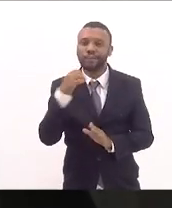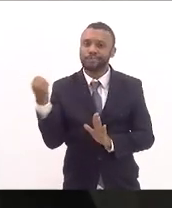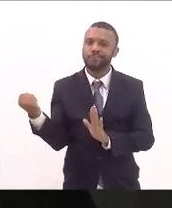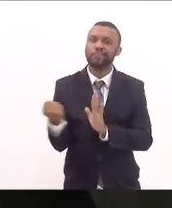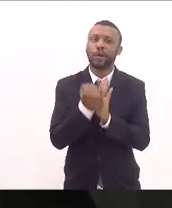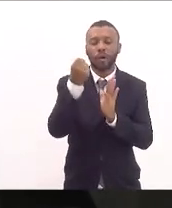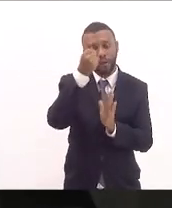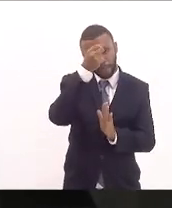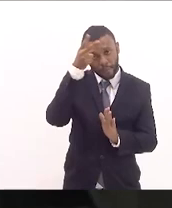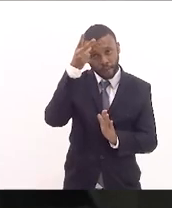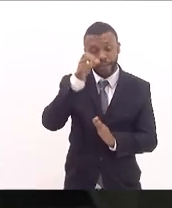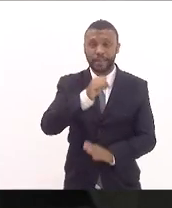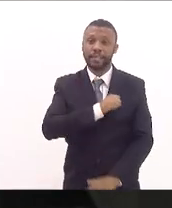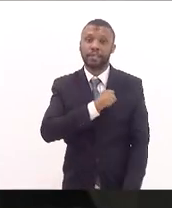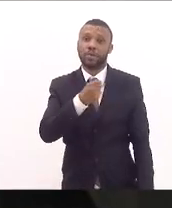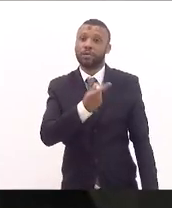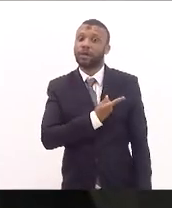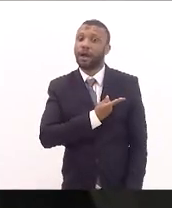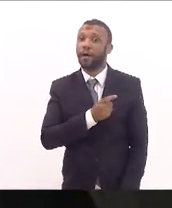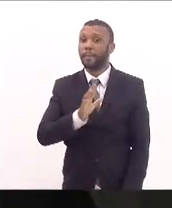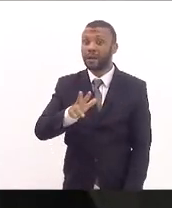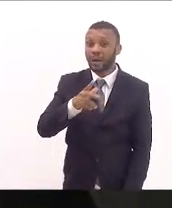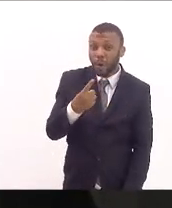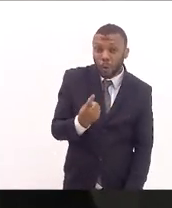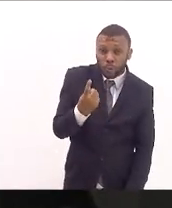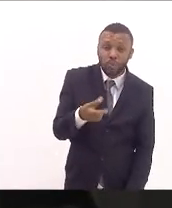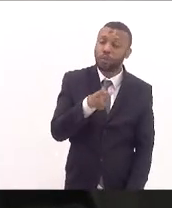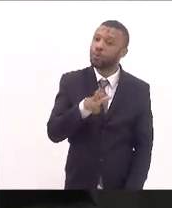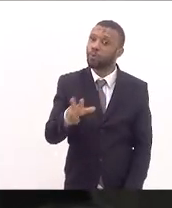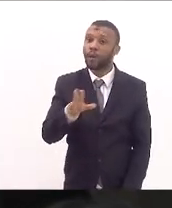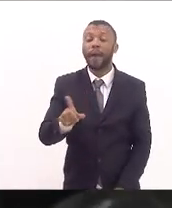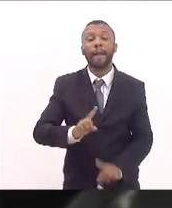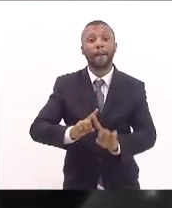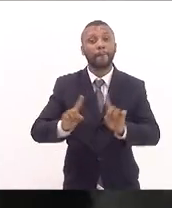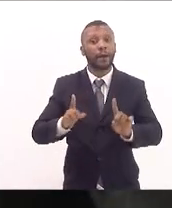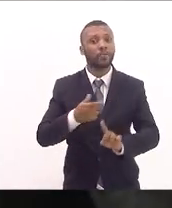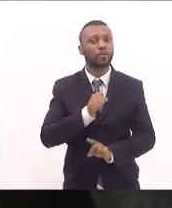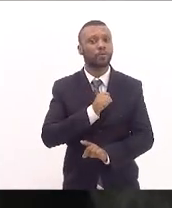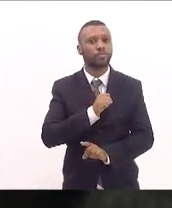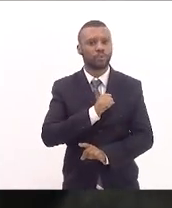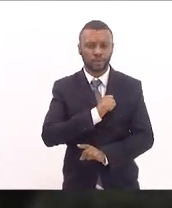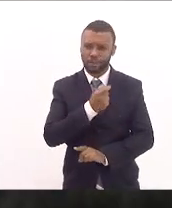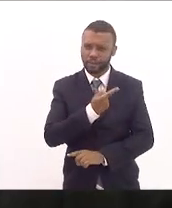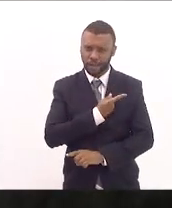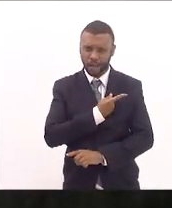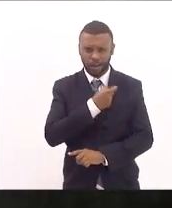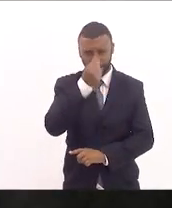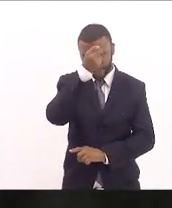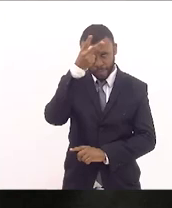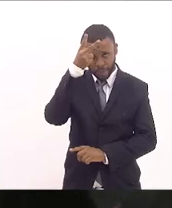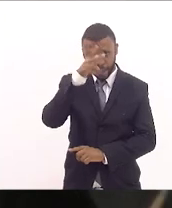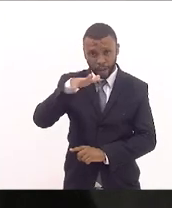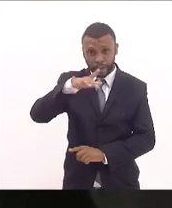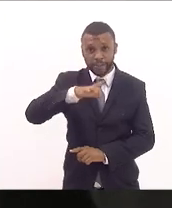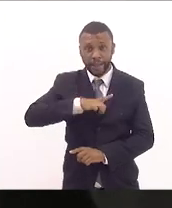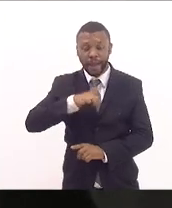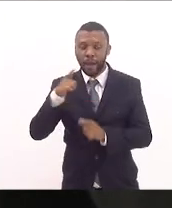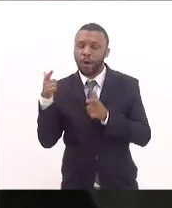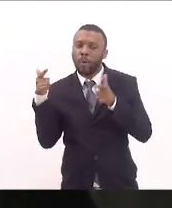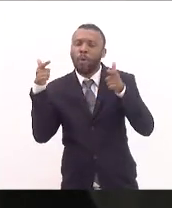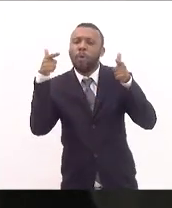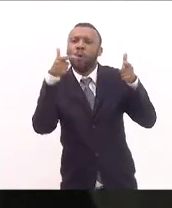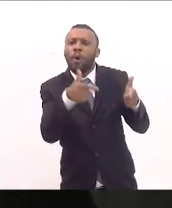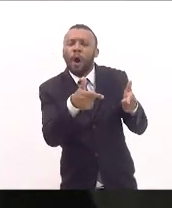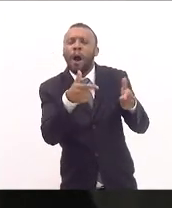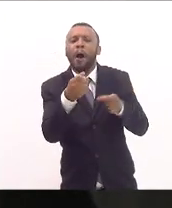o município de São Gonçalo mas não é o único não só do Município de São Gonçalo é porque se município ele chegou a ser apelidado